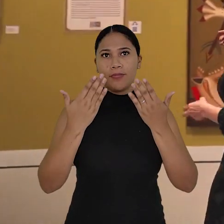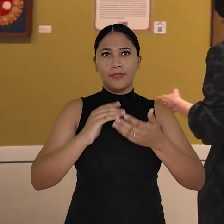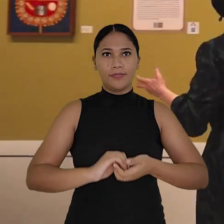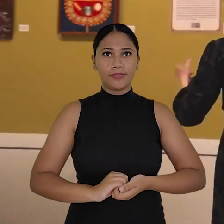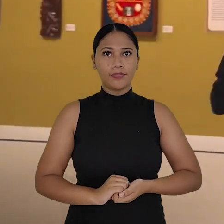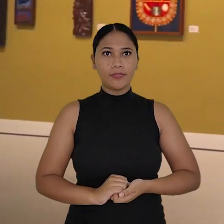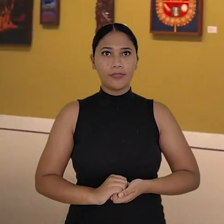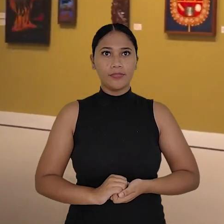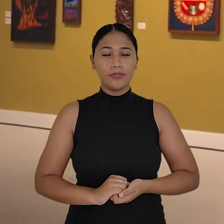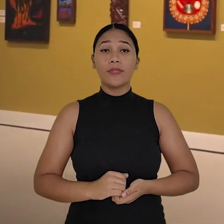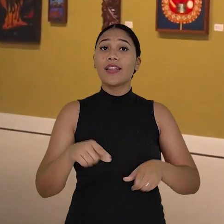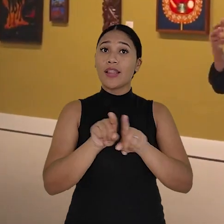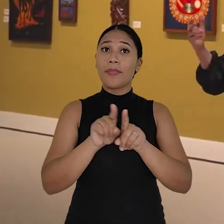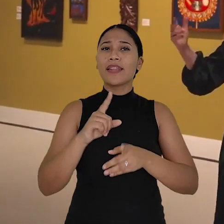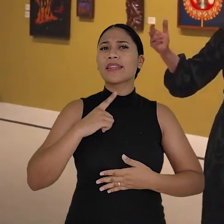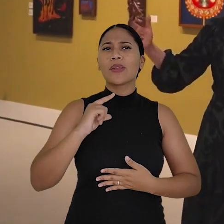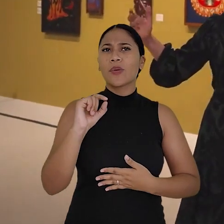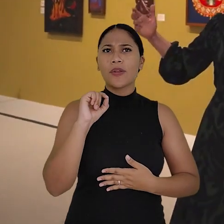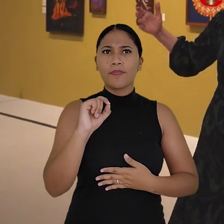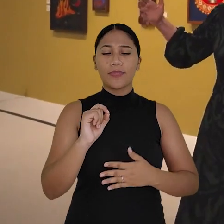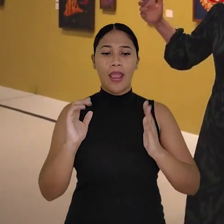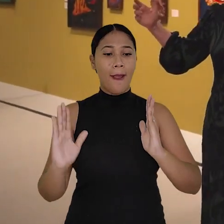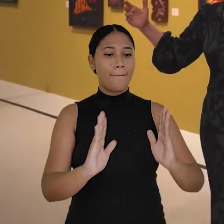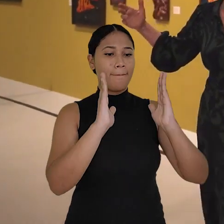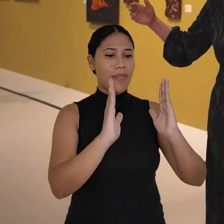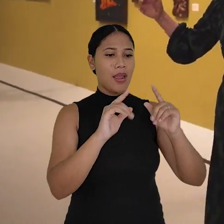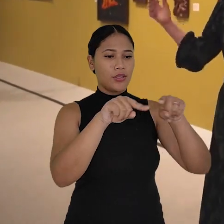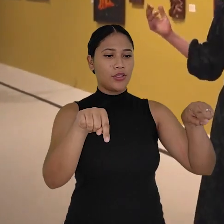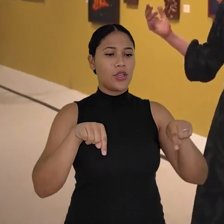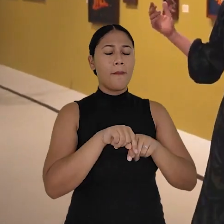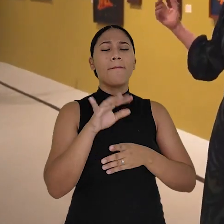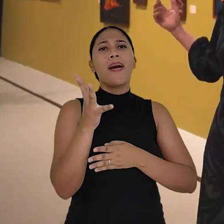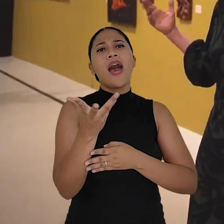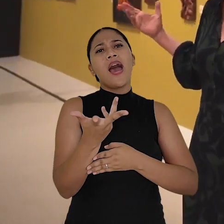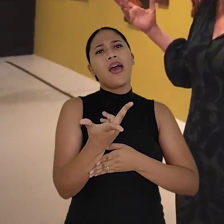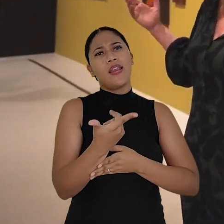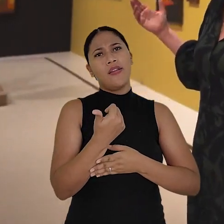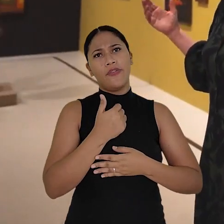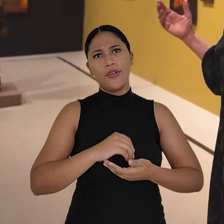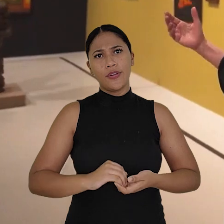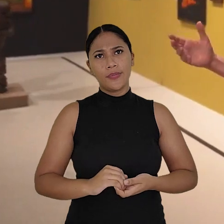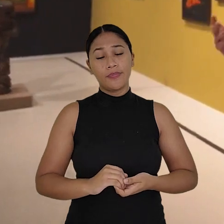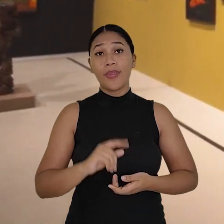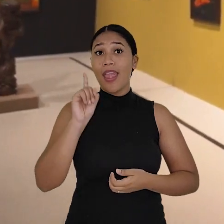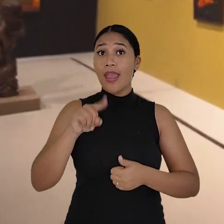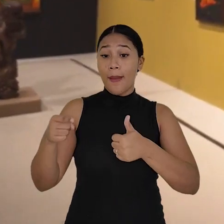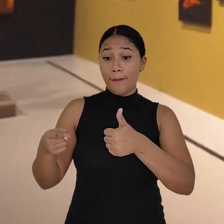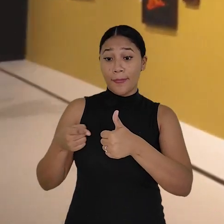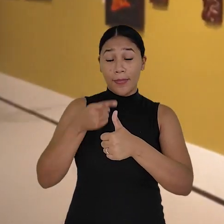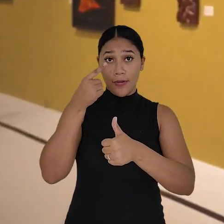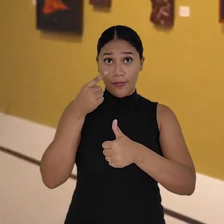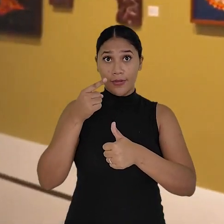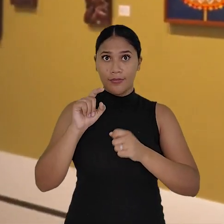apresentações. Bom, aí aqui a gente chega numa parte maravilhosa, que é o seguinte: a